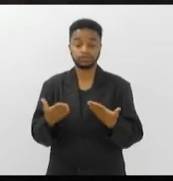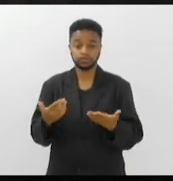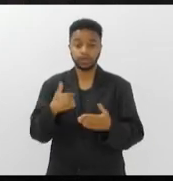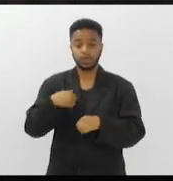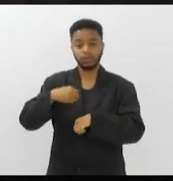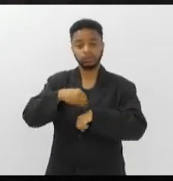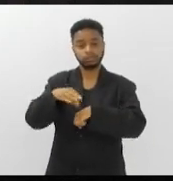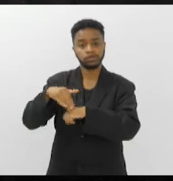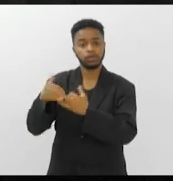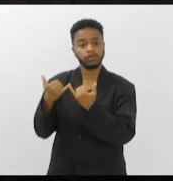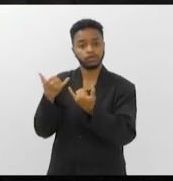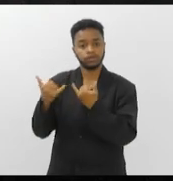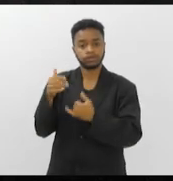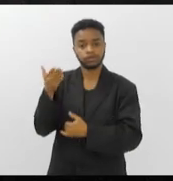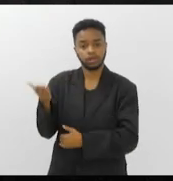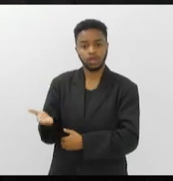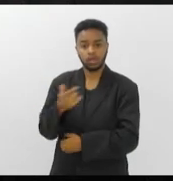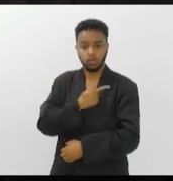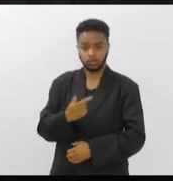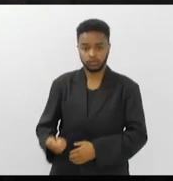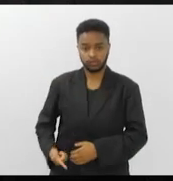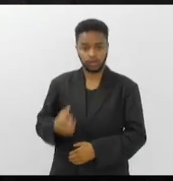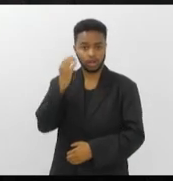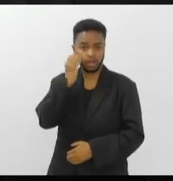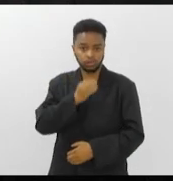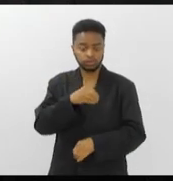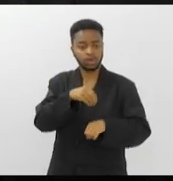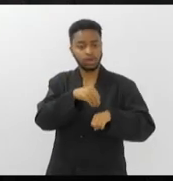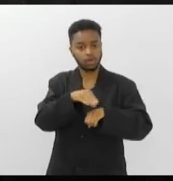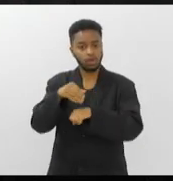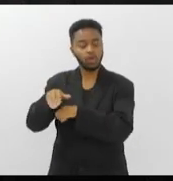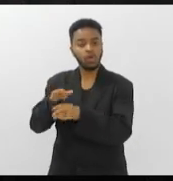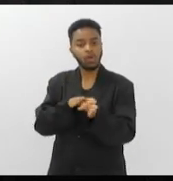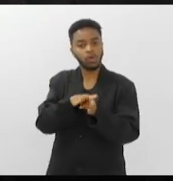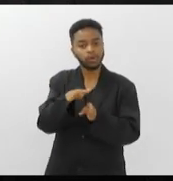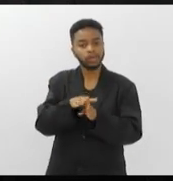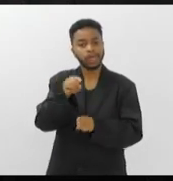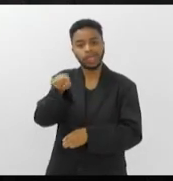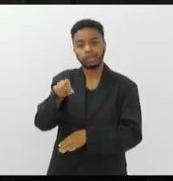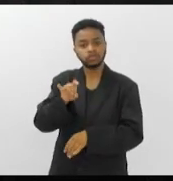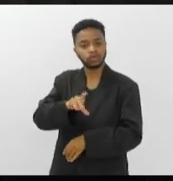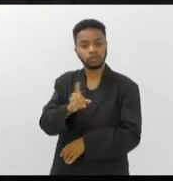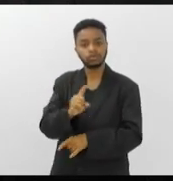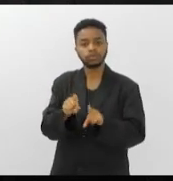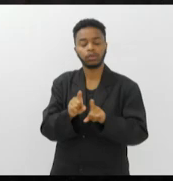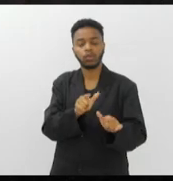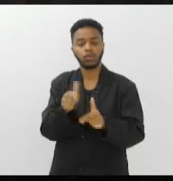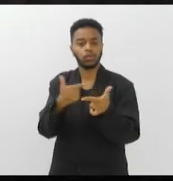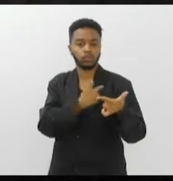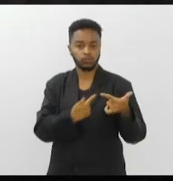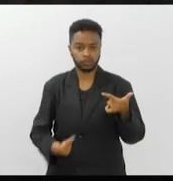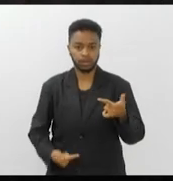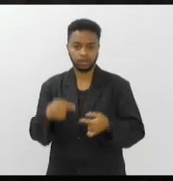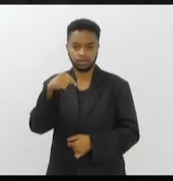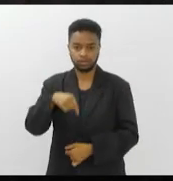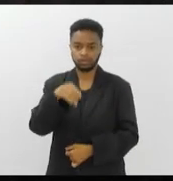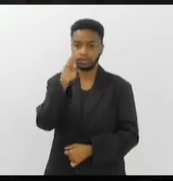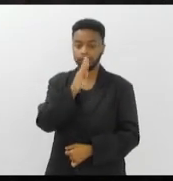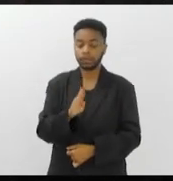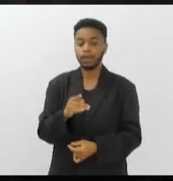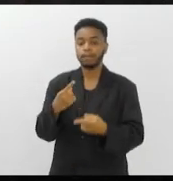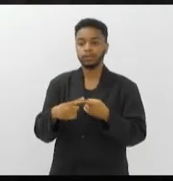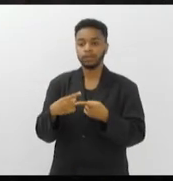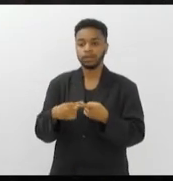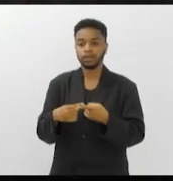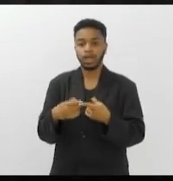recado aqui para o governador Cláudio Castro, falar para ele orientar, não só ele, mas todos os governadores do Brasil, que agora, meu presidente Val, agora, todo o público